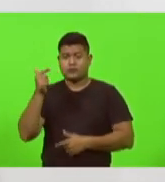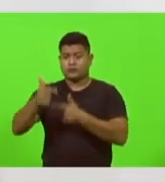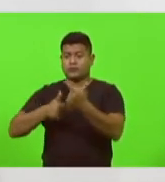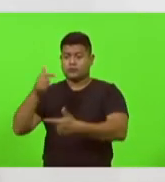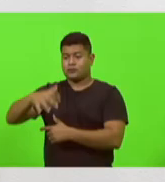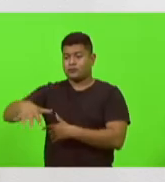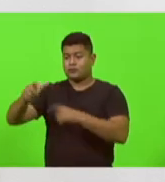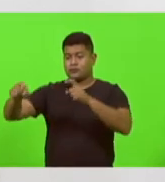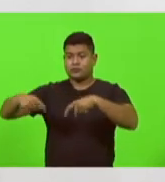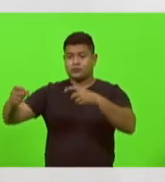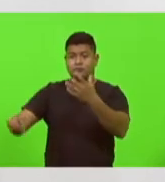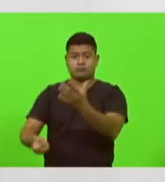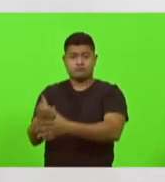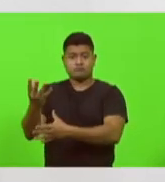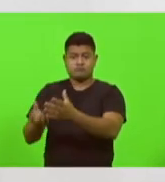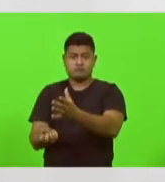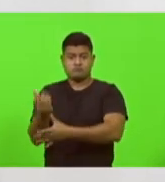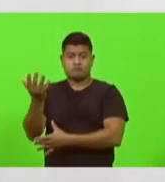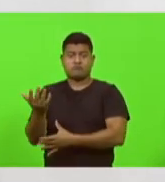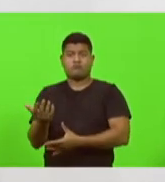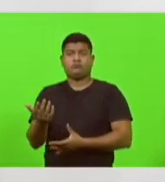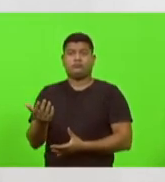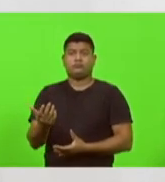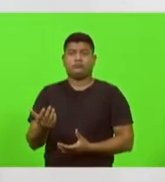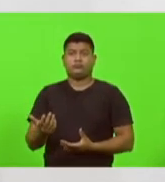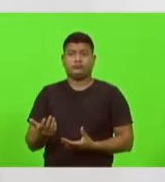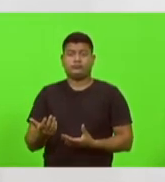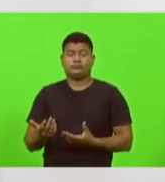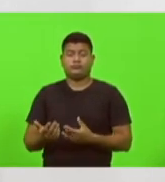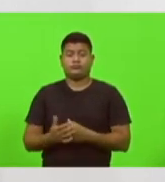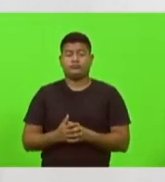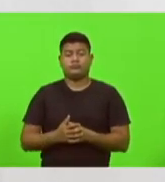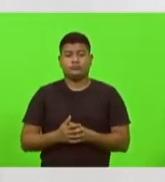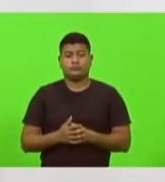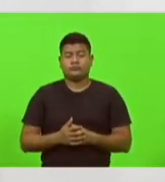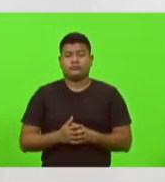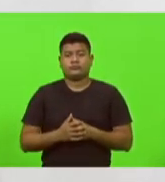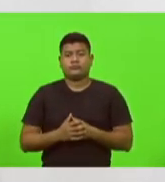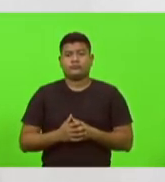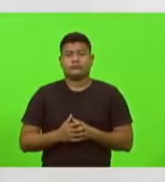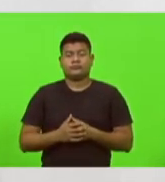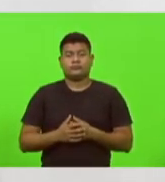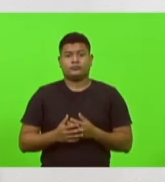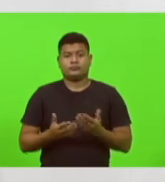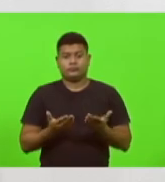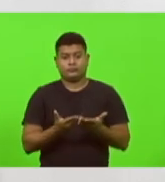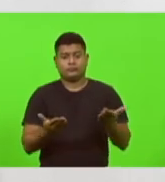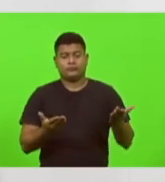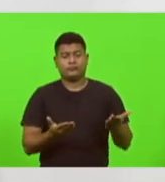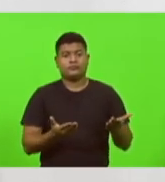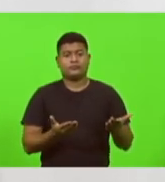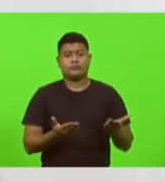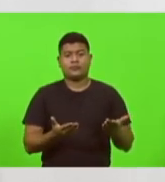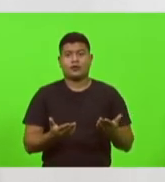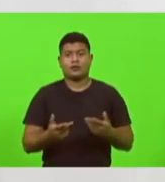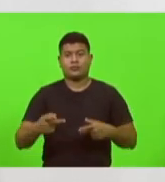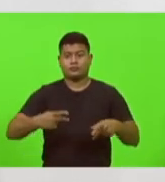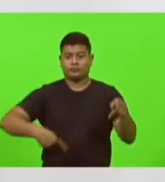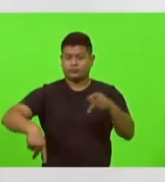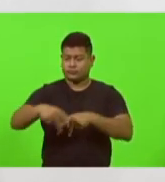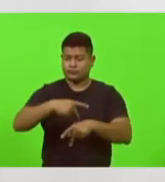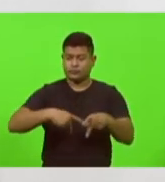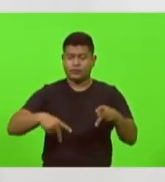que, diga-se passagem, os catarinenses têm na sua produção animal,